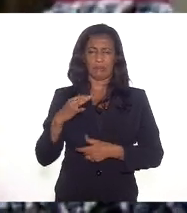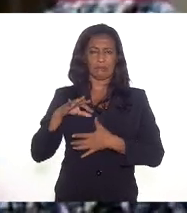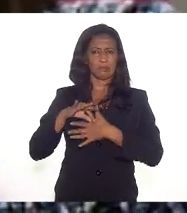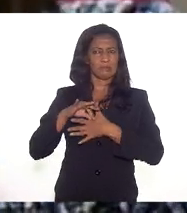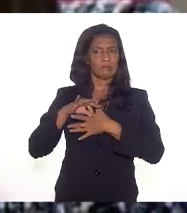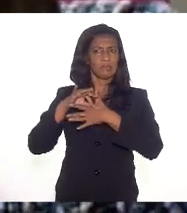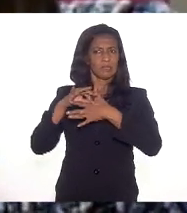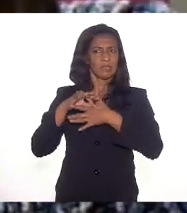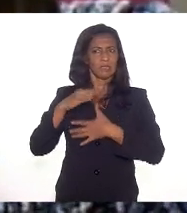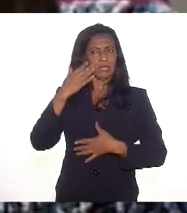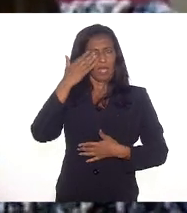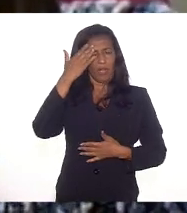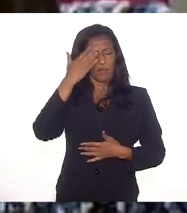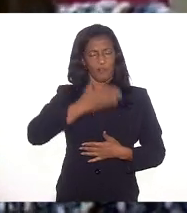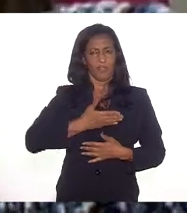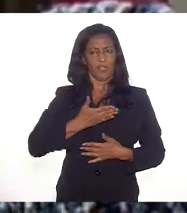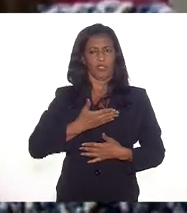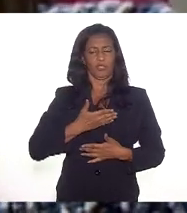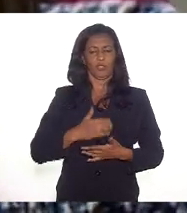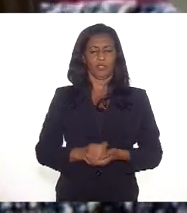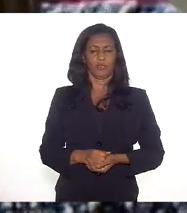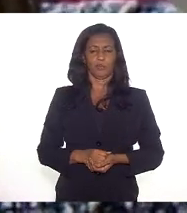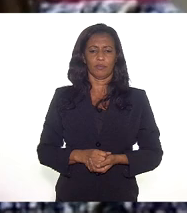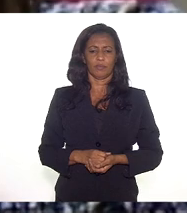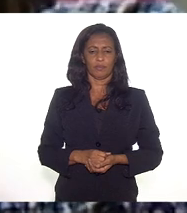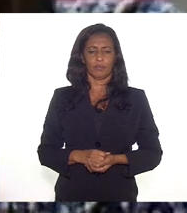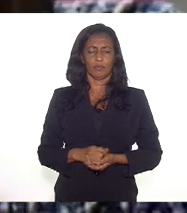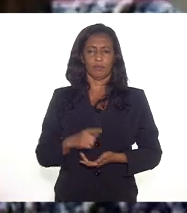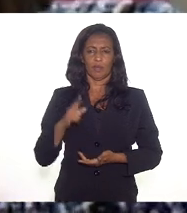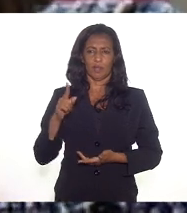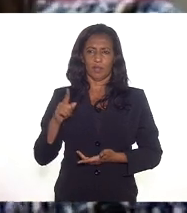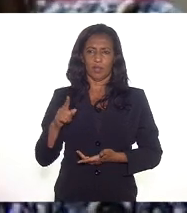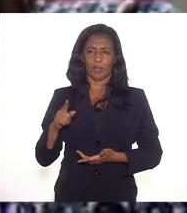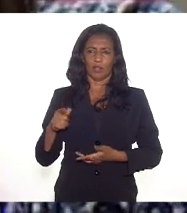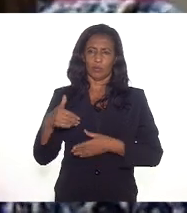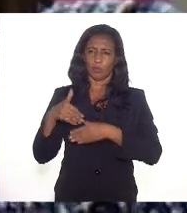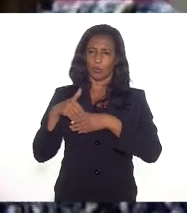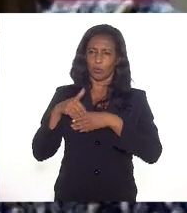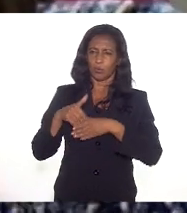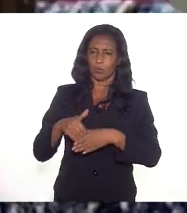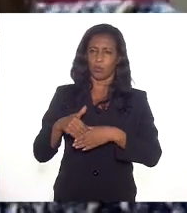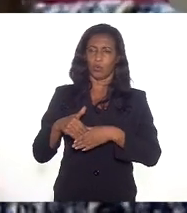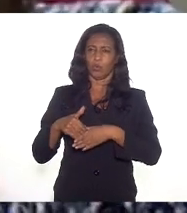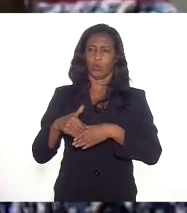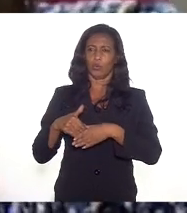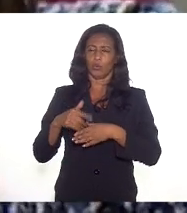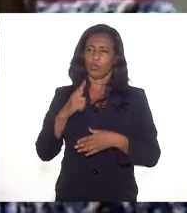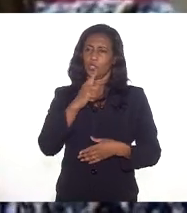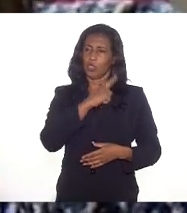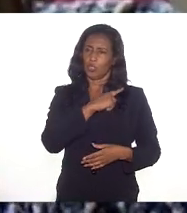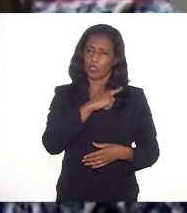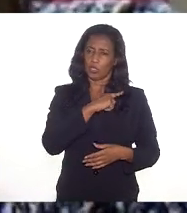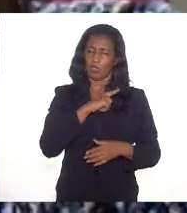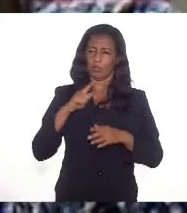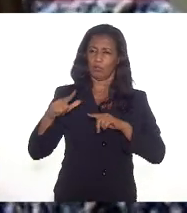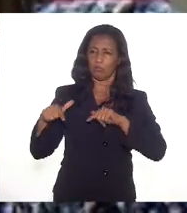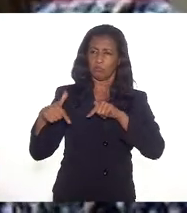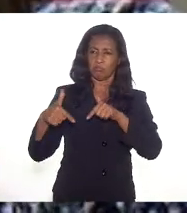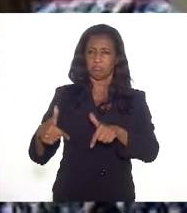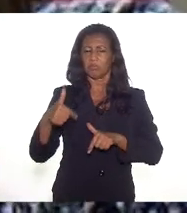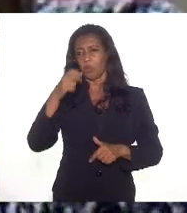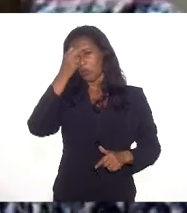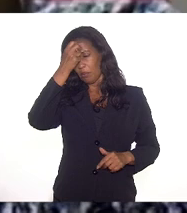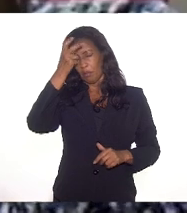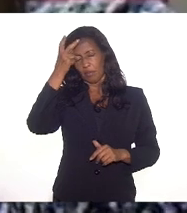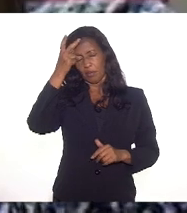liderança à frente do seu tempo. Então, a sua eleição, a sua gestão, a sua atuação como prefeito